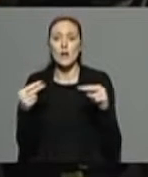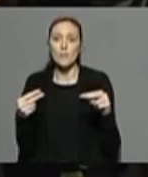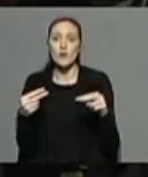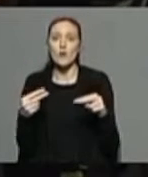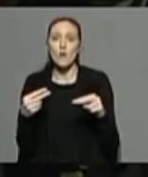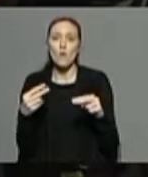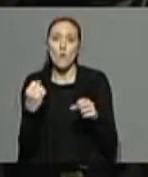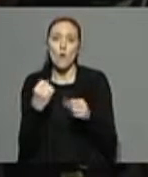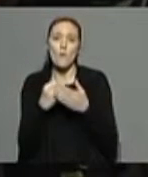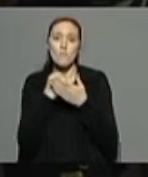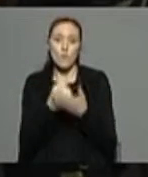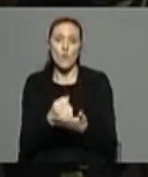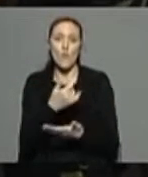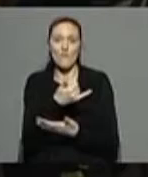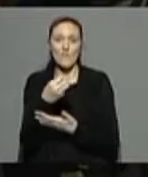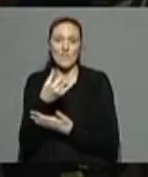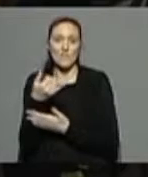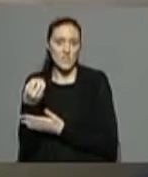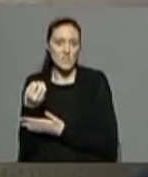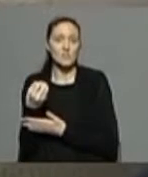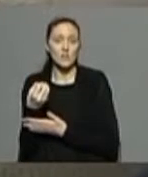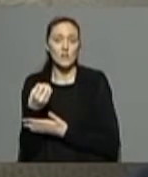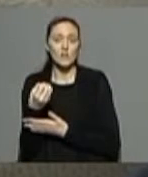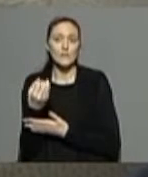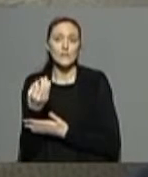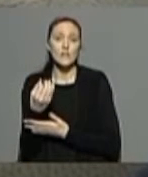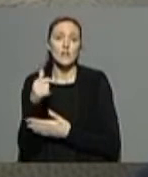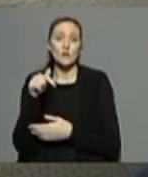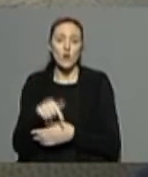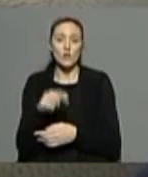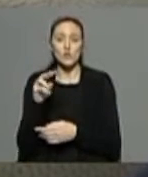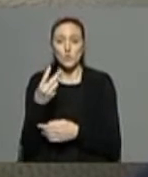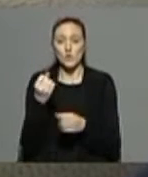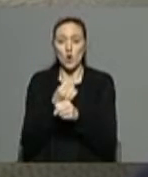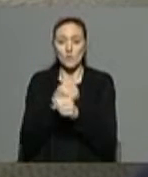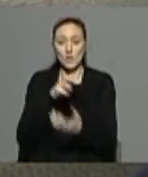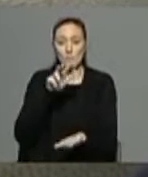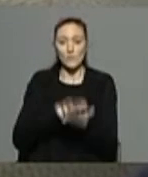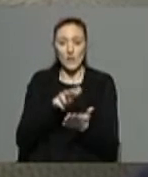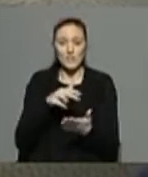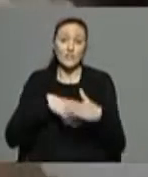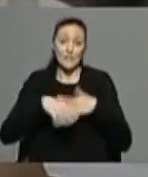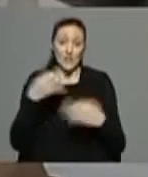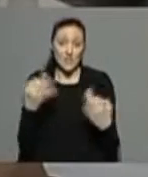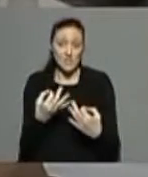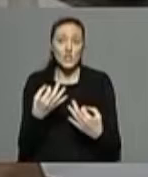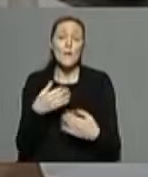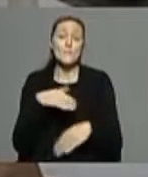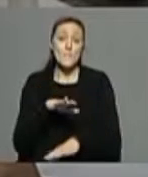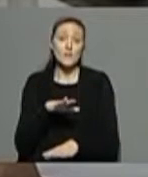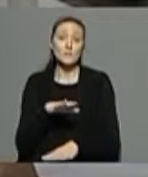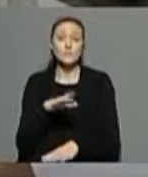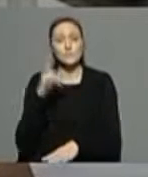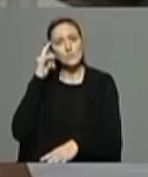execução a nível do apoio ao 2020, embora tenhamos só, nesta altura, duas obras aprovadas e executadas, mas tínhamos essa noção.